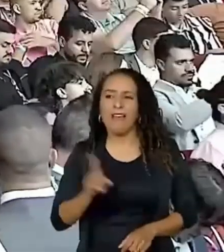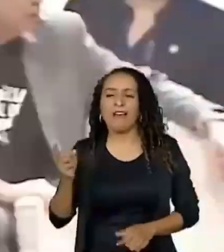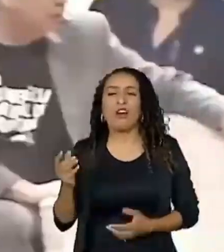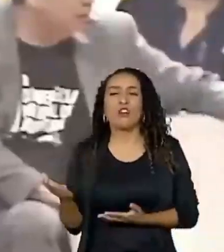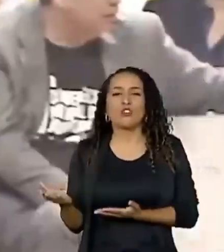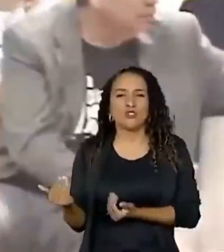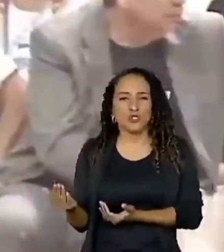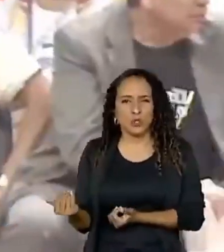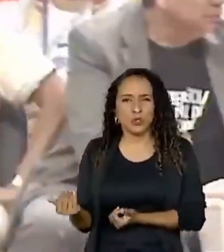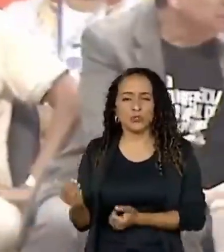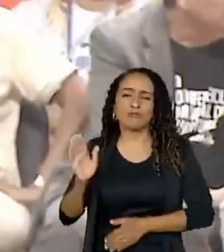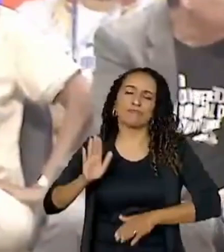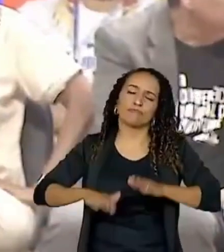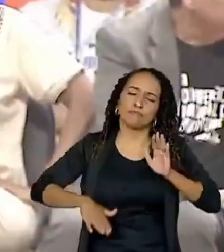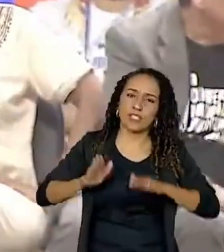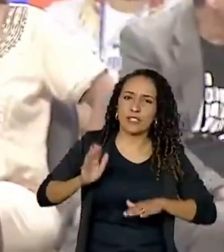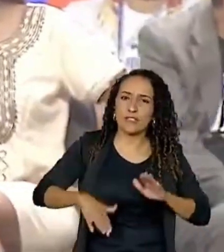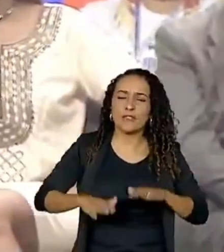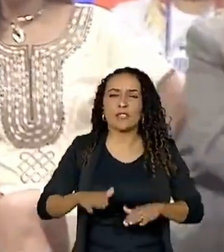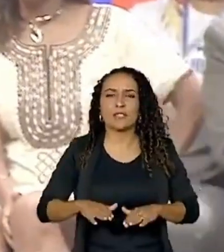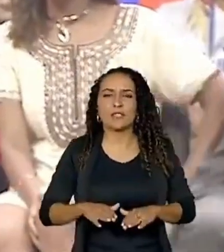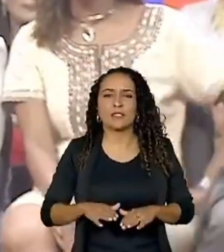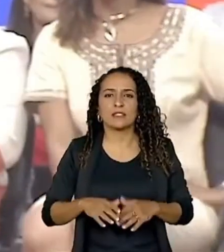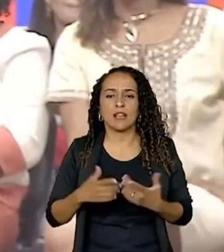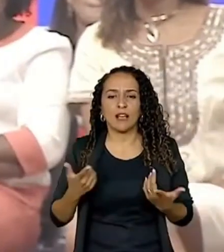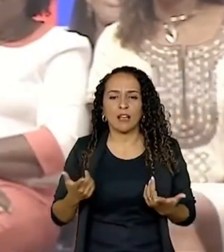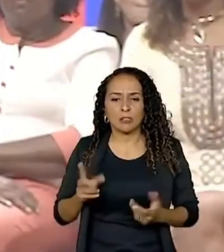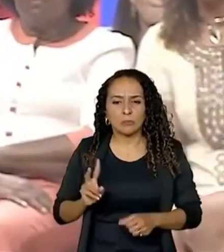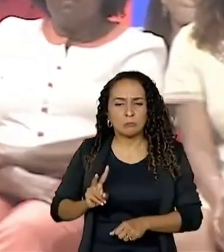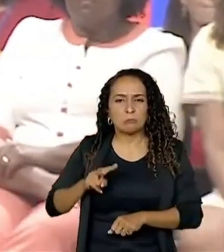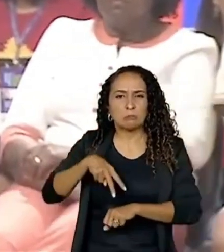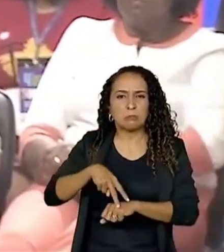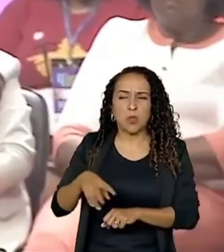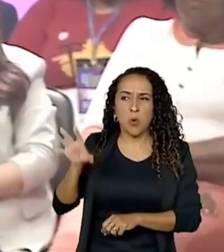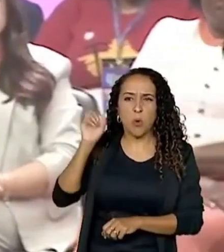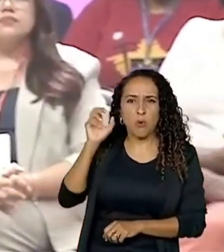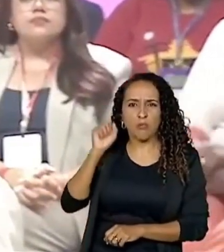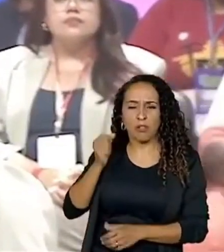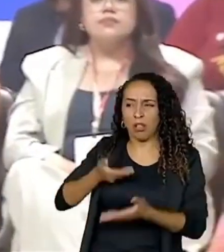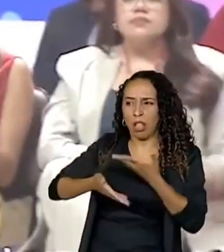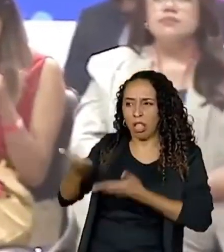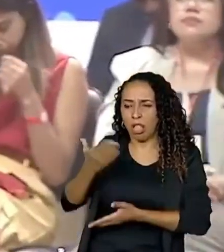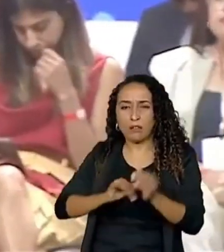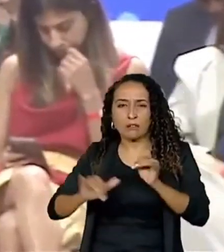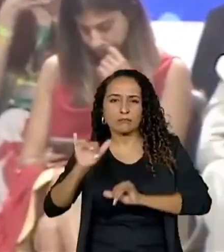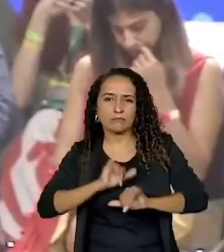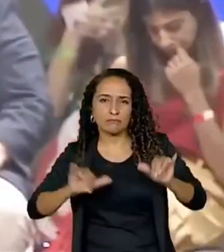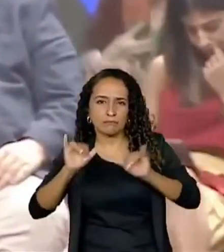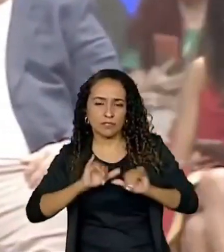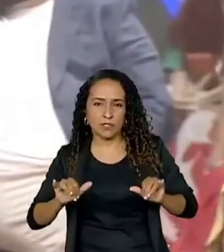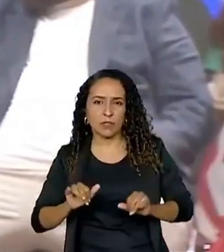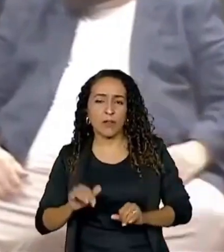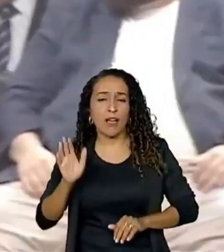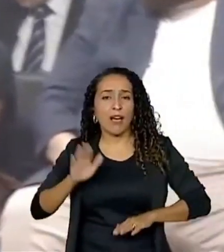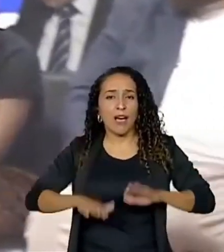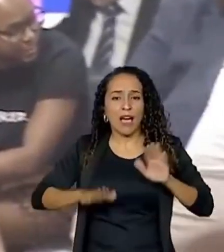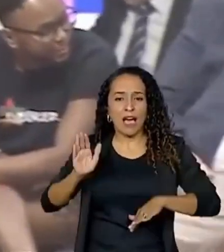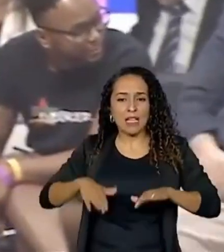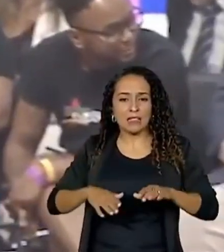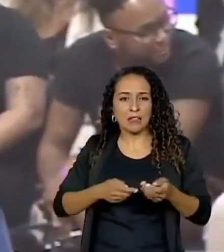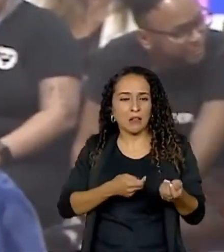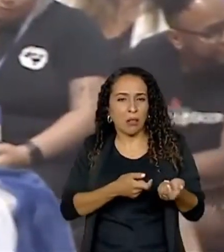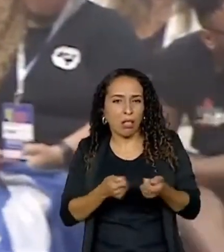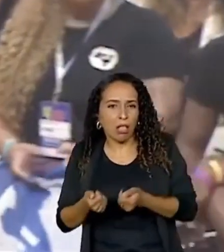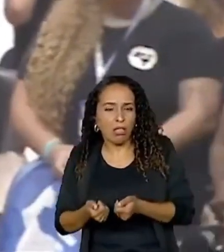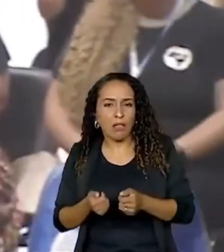Aquela juventude que muitas vezes é empreada pelos ouvidos, pela televisão, muitas vezes é empreada